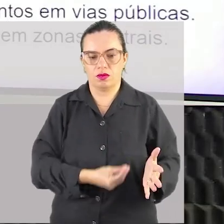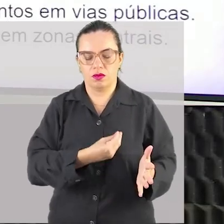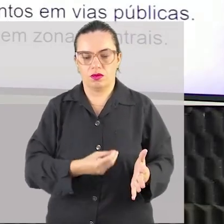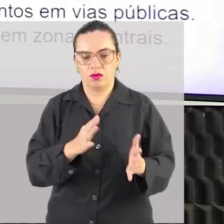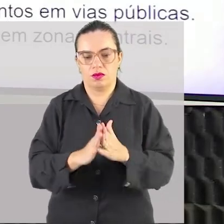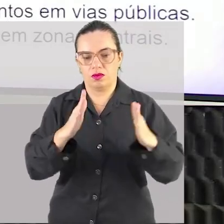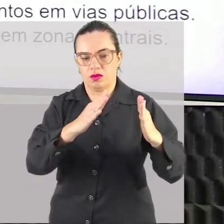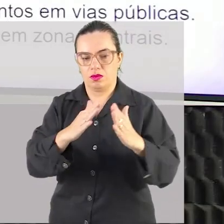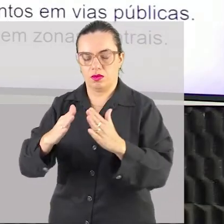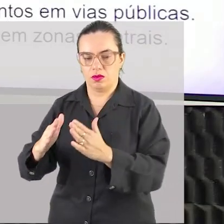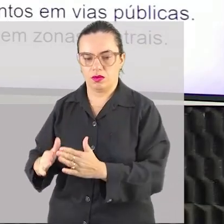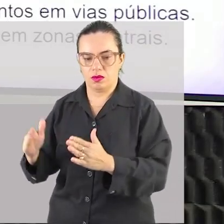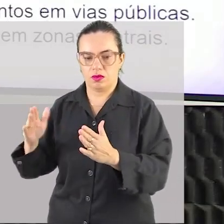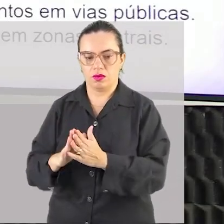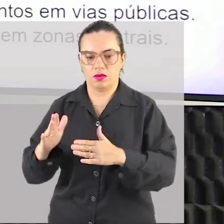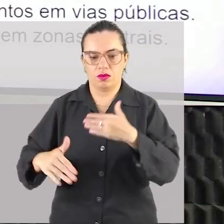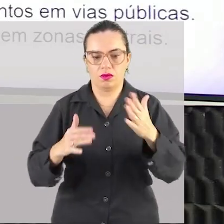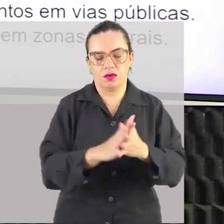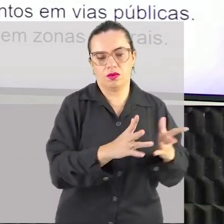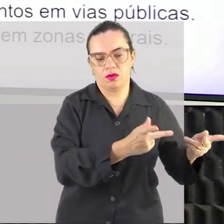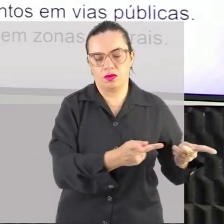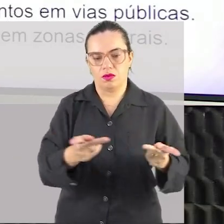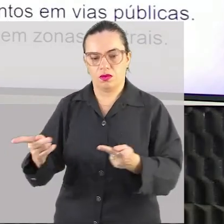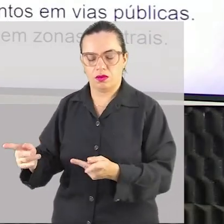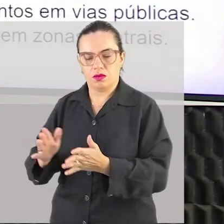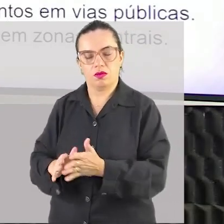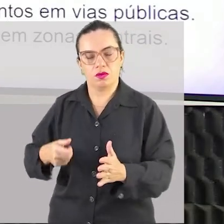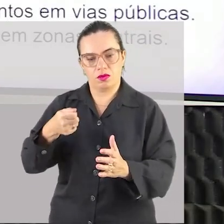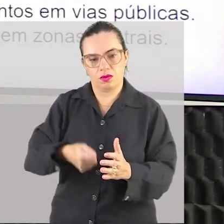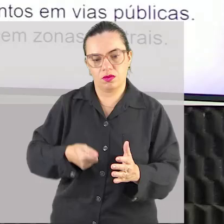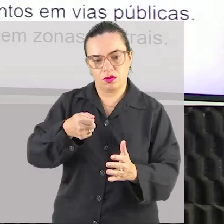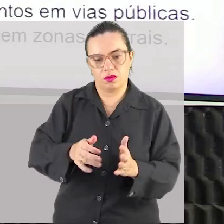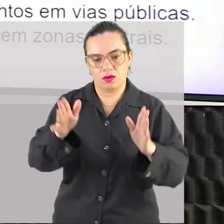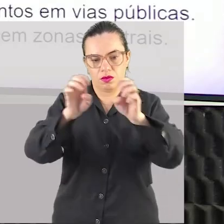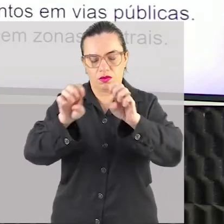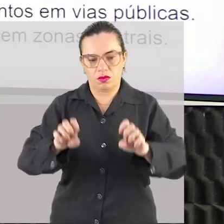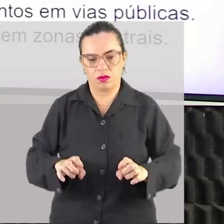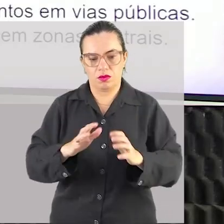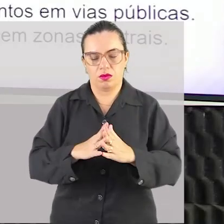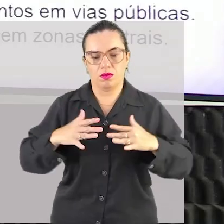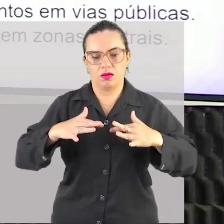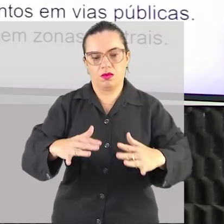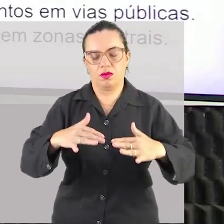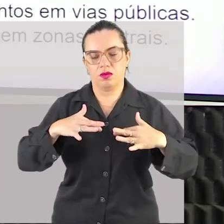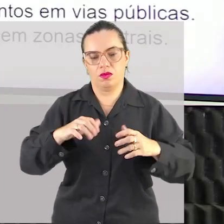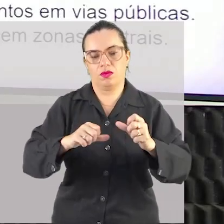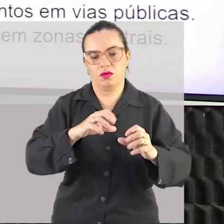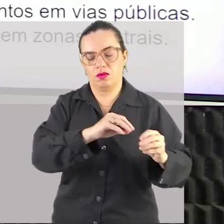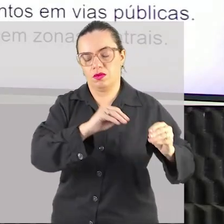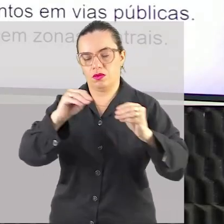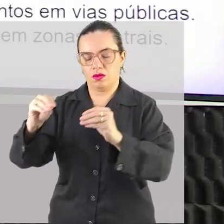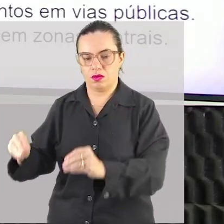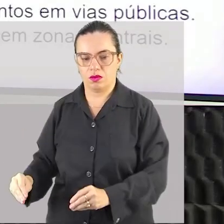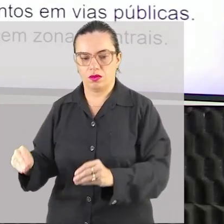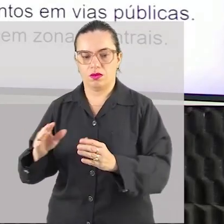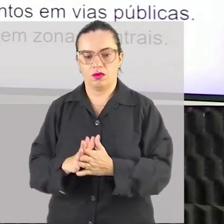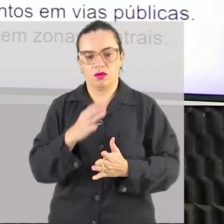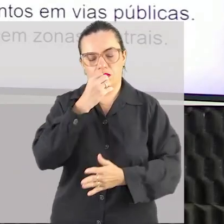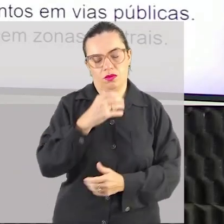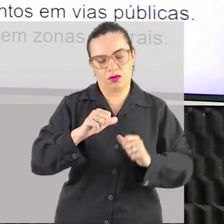você vai ter um crescimento horizontal que vai exigir estrutura de locomoção é preciso fazer com que esse movimento seja